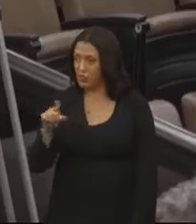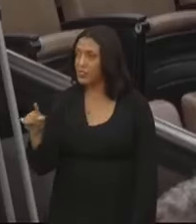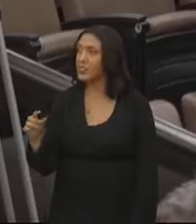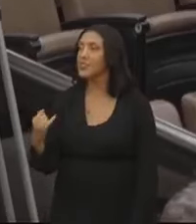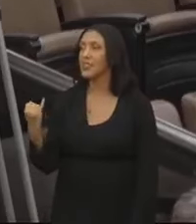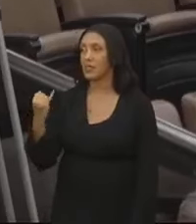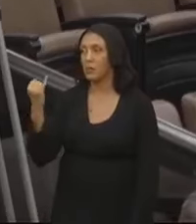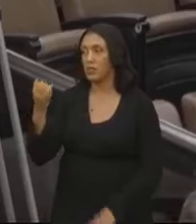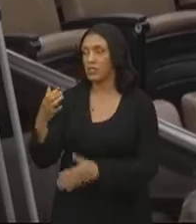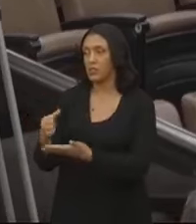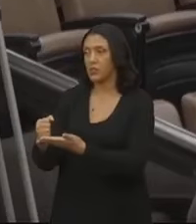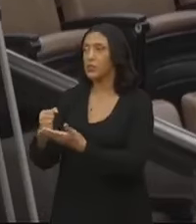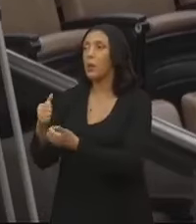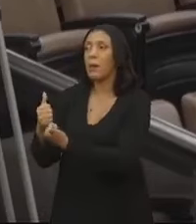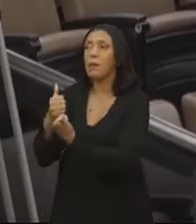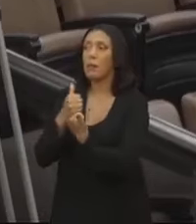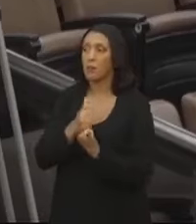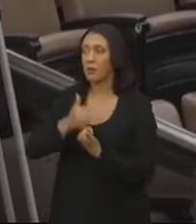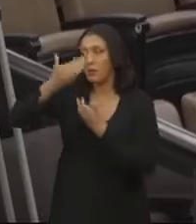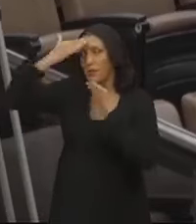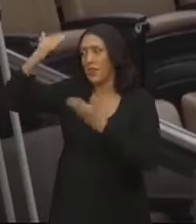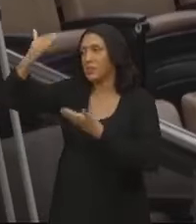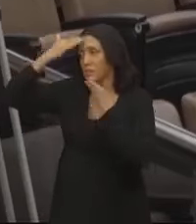associação agradece mais 1 a 1.